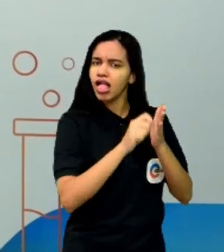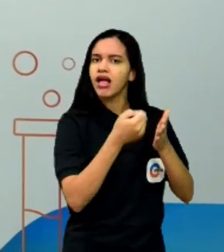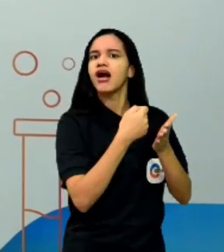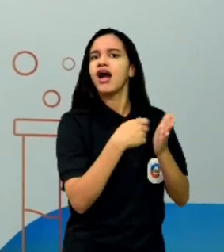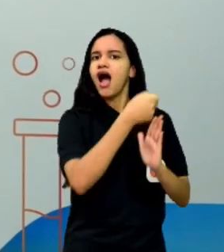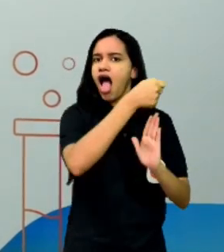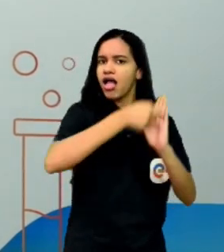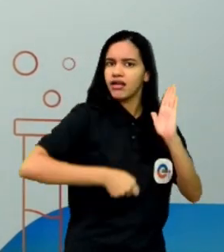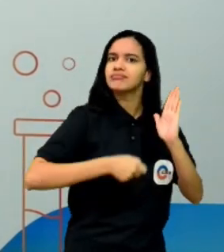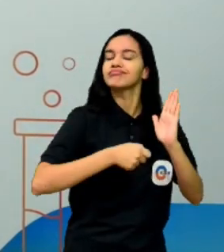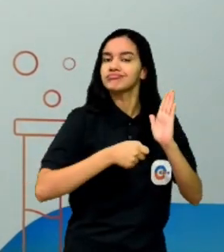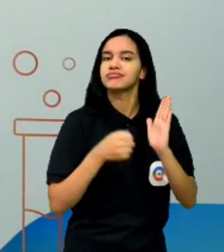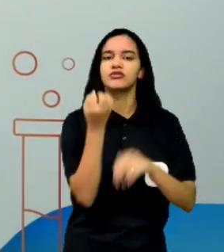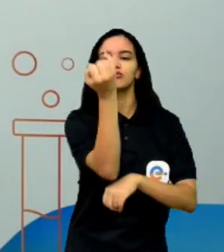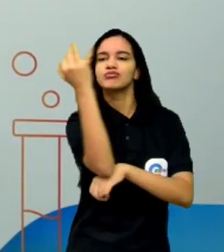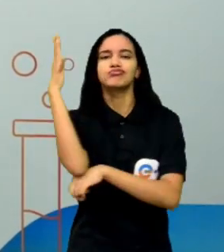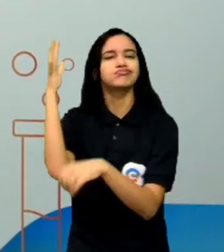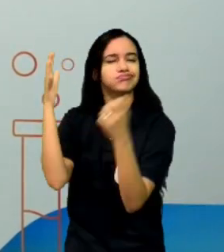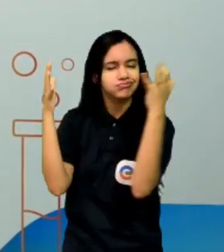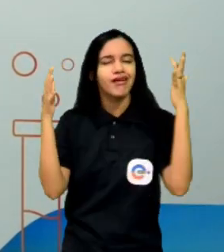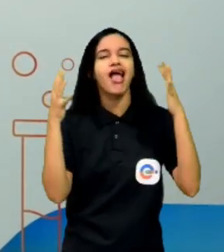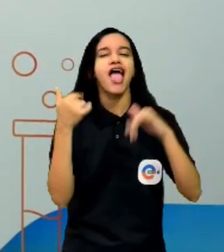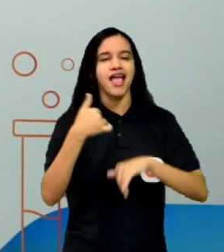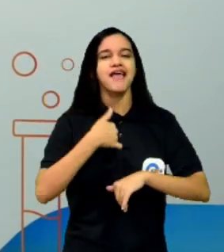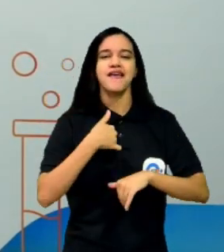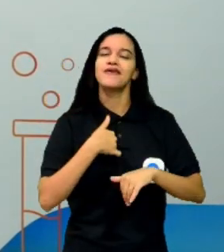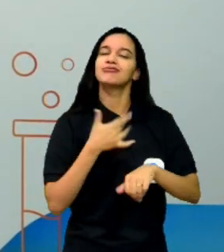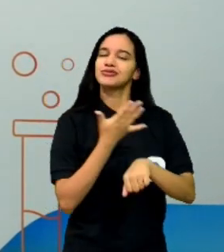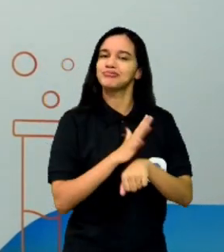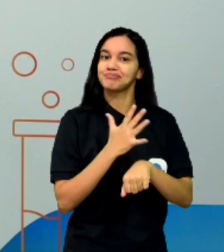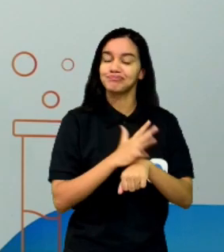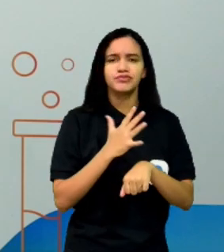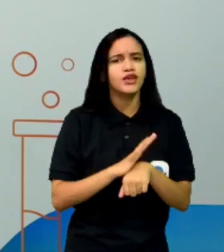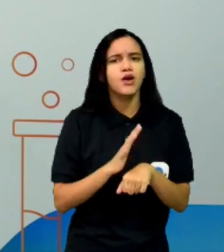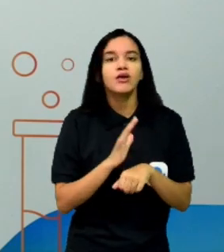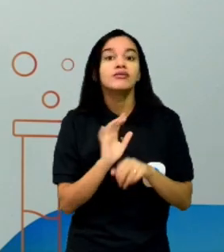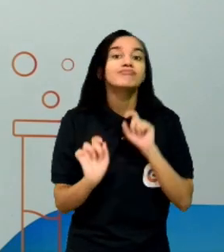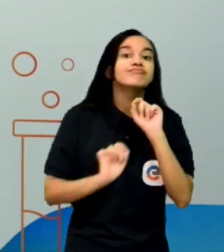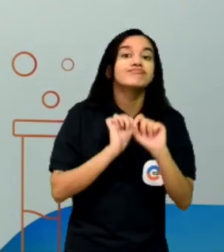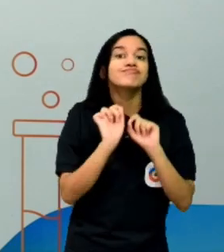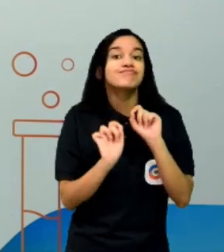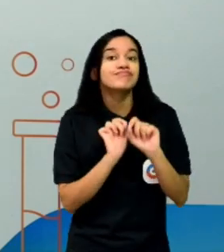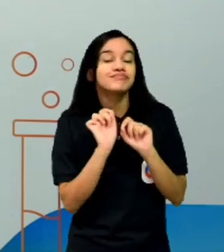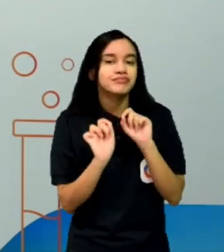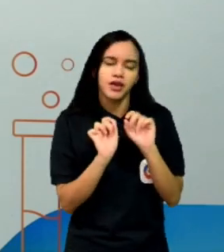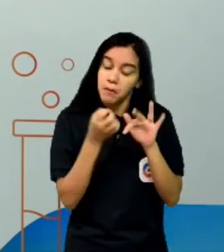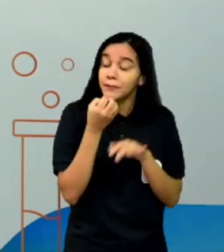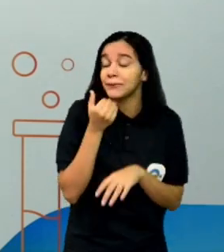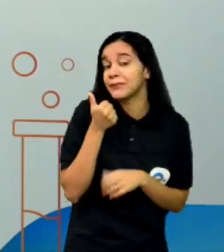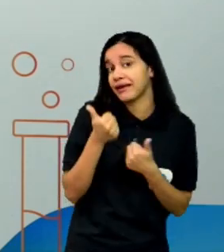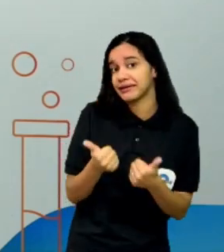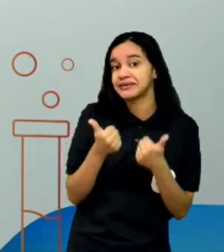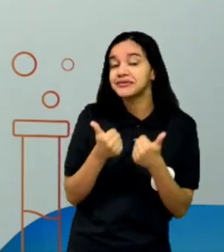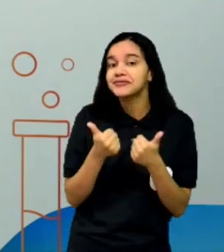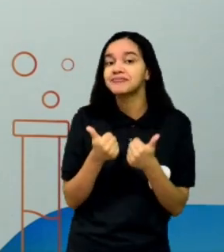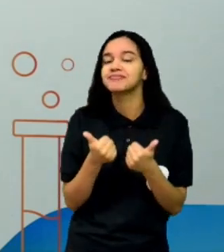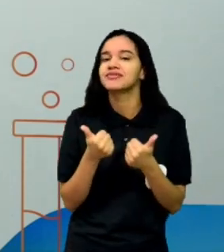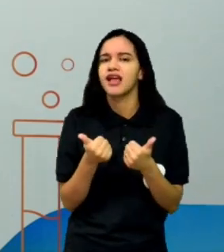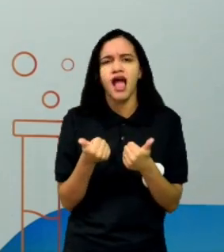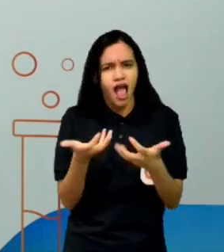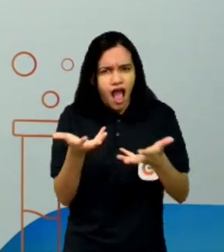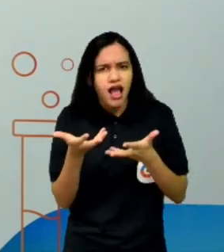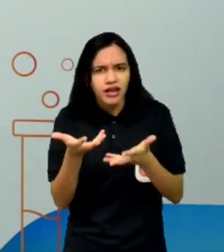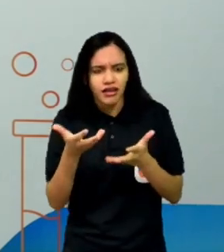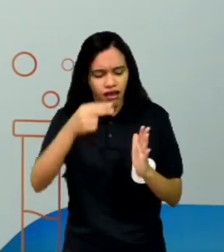ambiente, não é isso? Estou fazendo justamente isso. E como é que elas estão? Olha, estão bem. Senta aí pra gente dar uma olhadinha nessa que